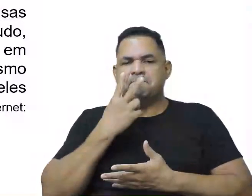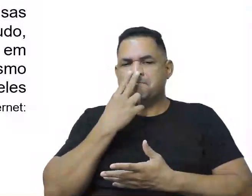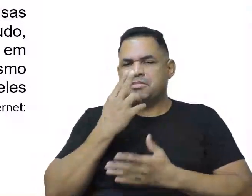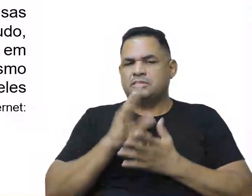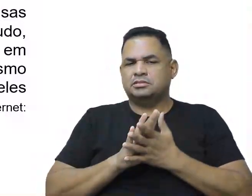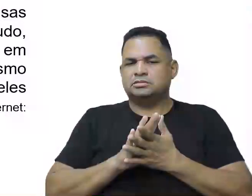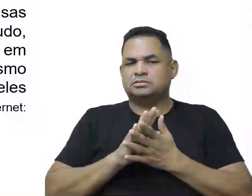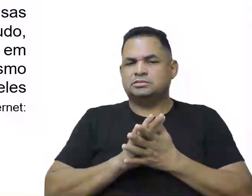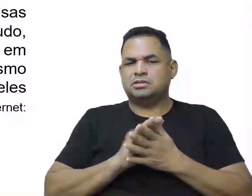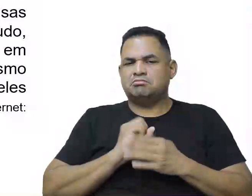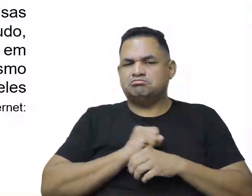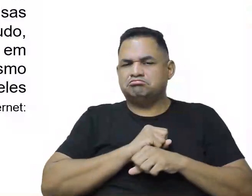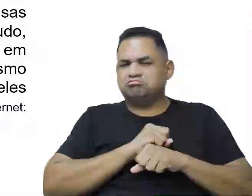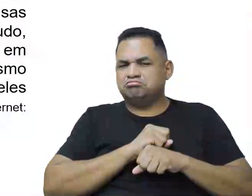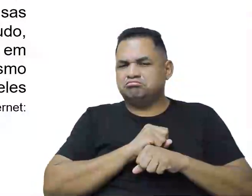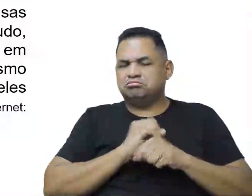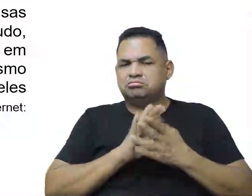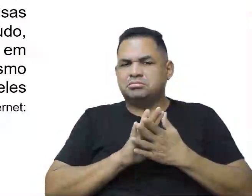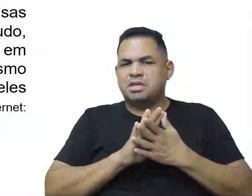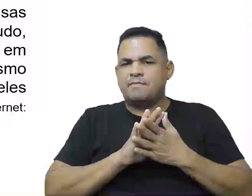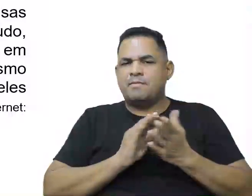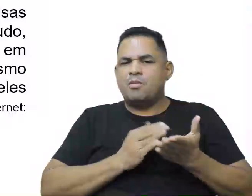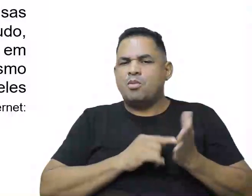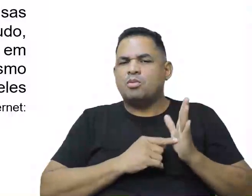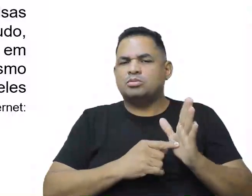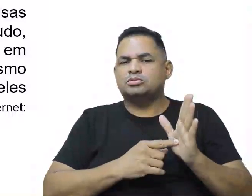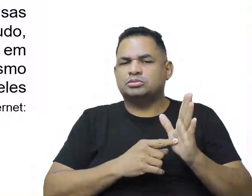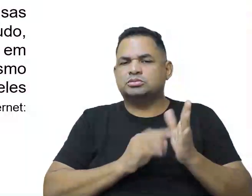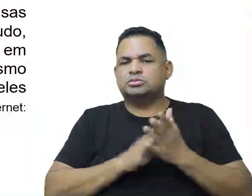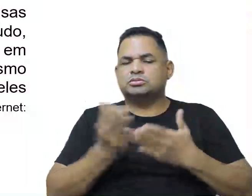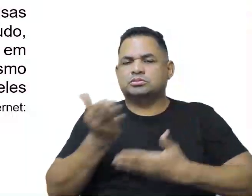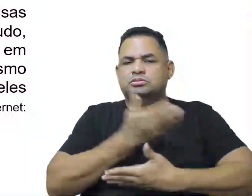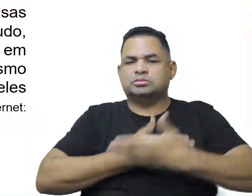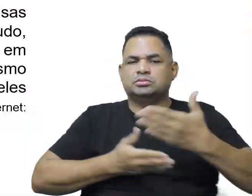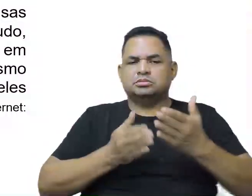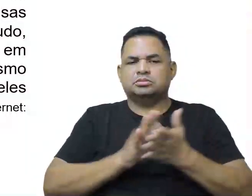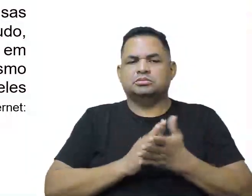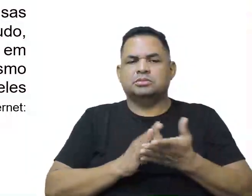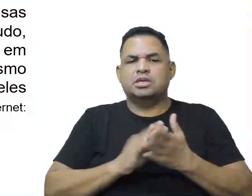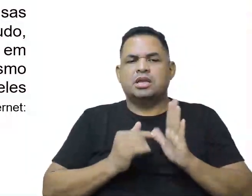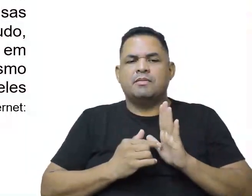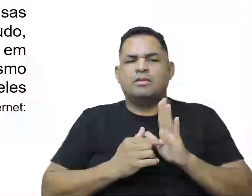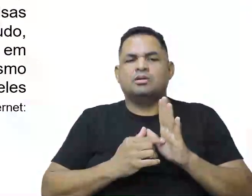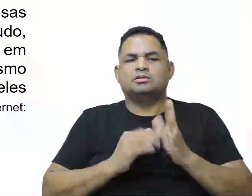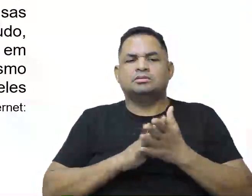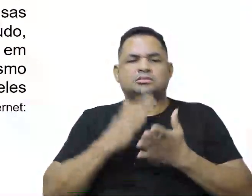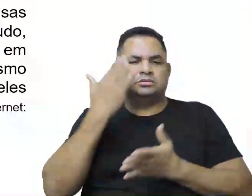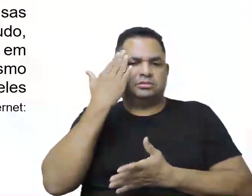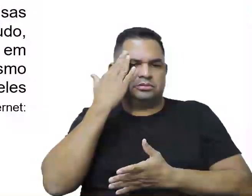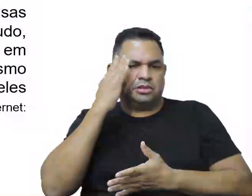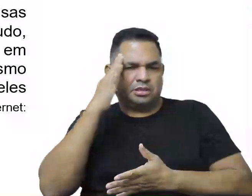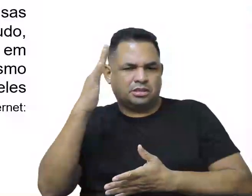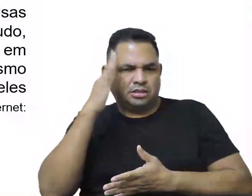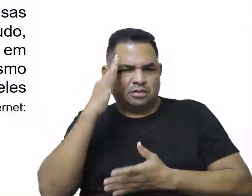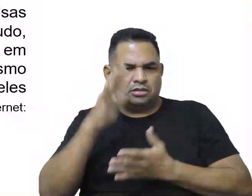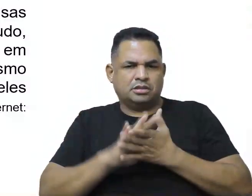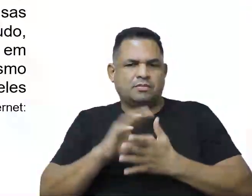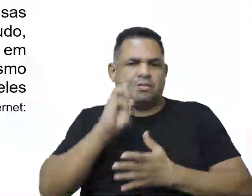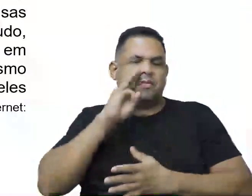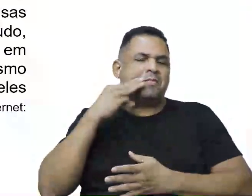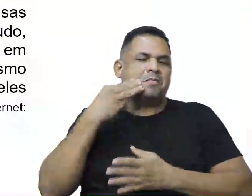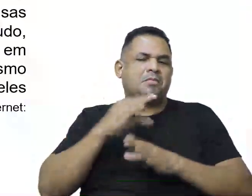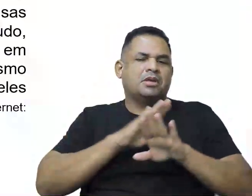relações sociais ela sobretudo ressalta a concepção marxista de ideologia